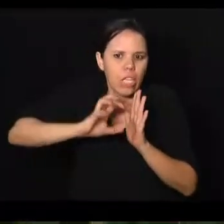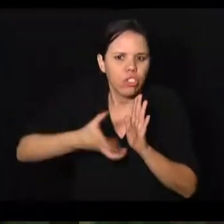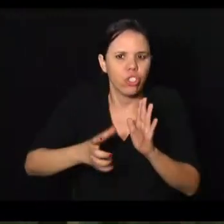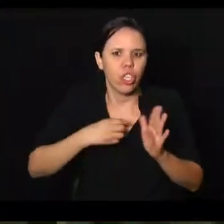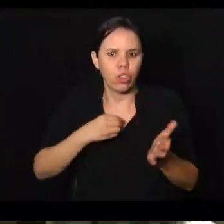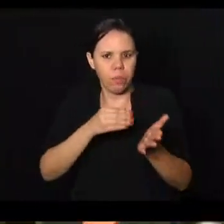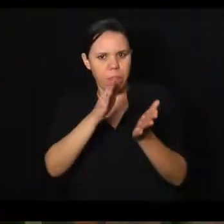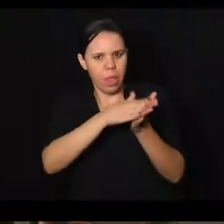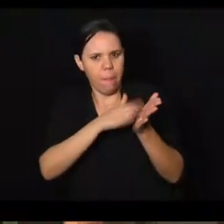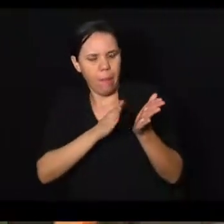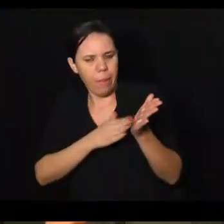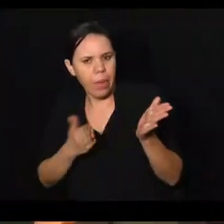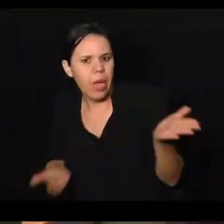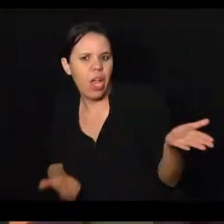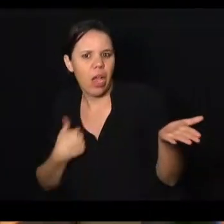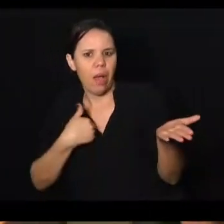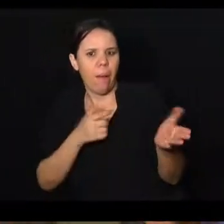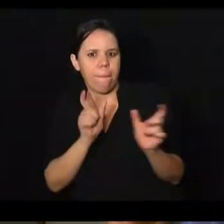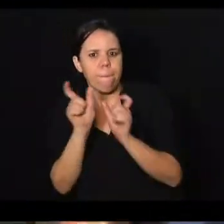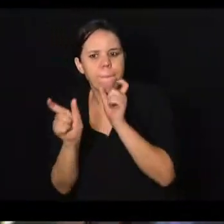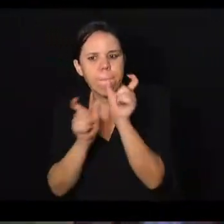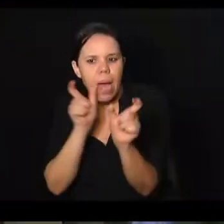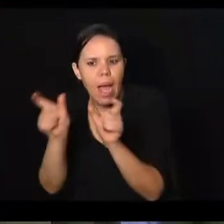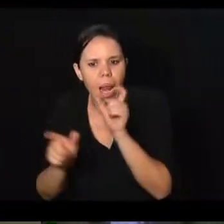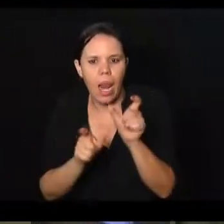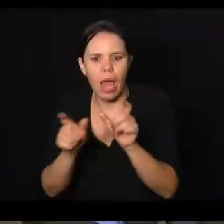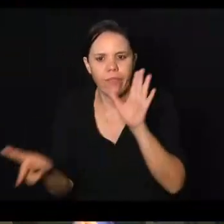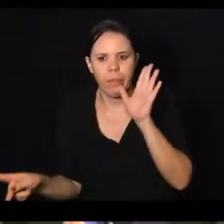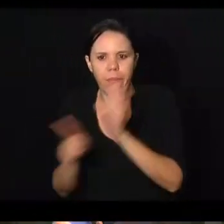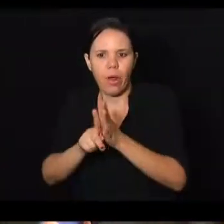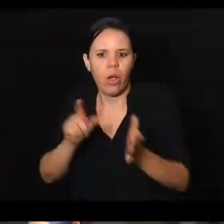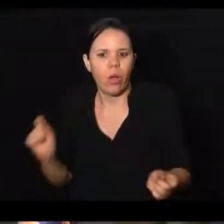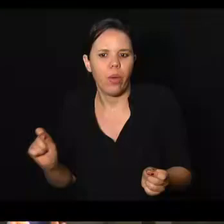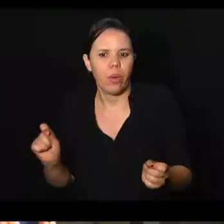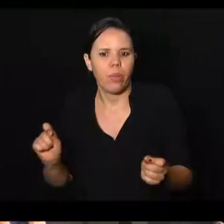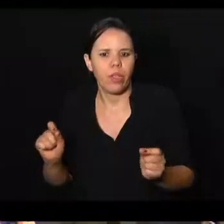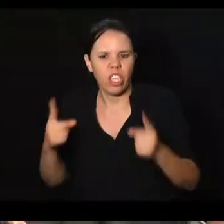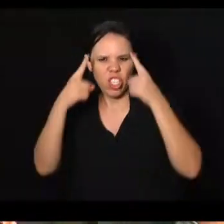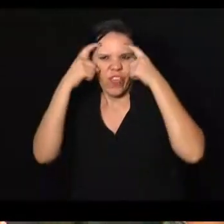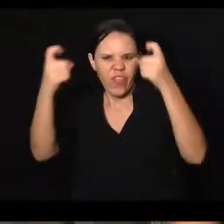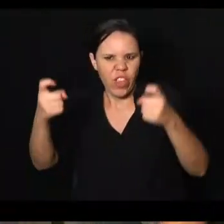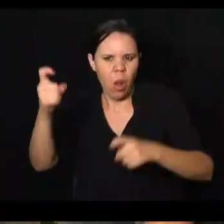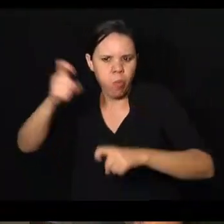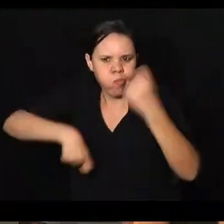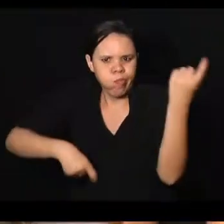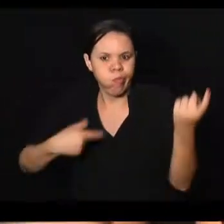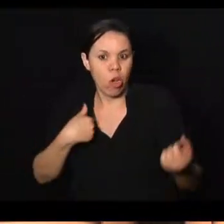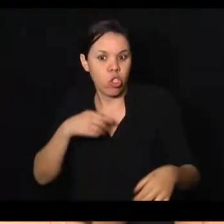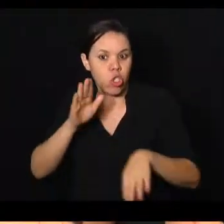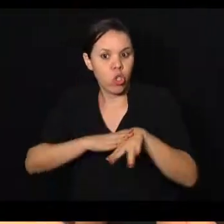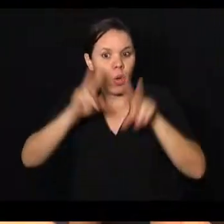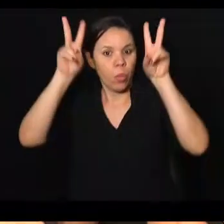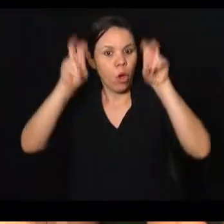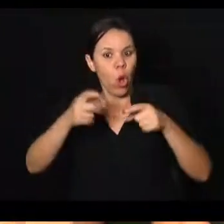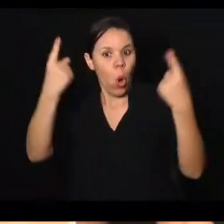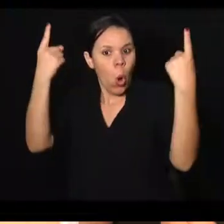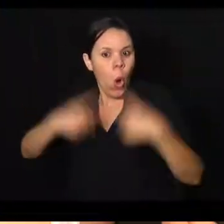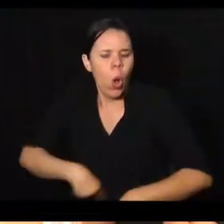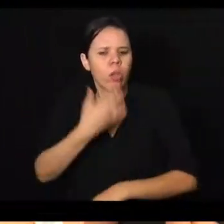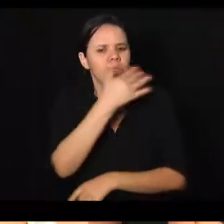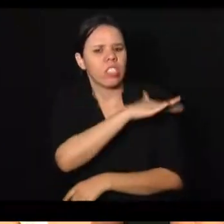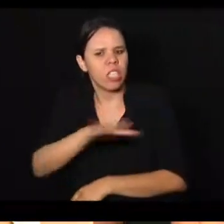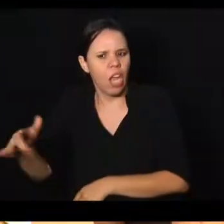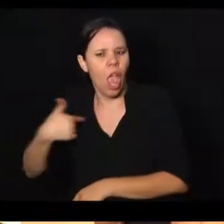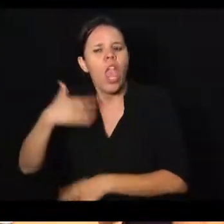manual com palavras de efeito para falar de violência sexual. Eu falo de violência sexual contra a criança porque eu